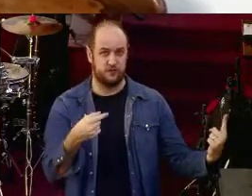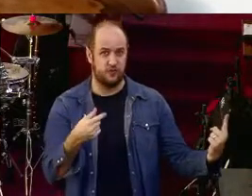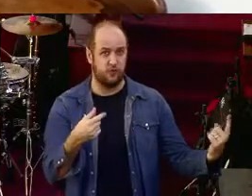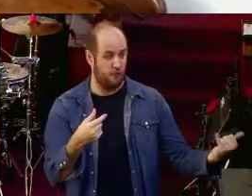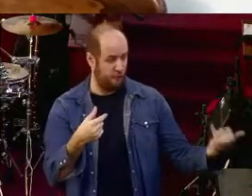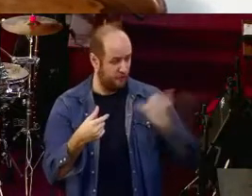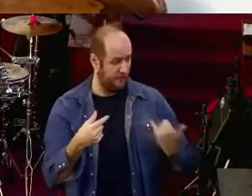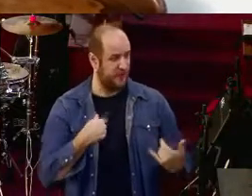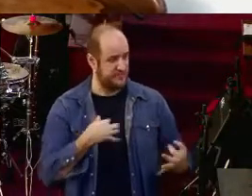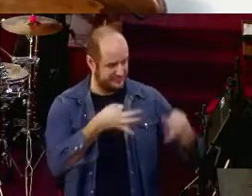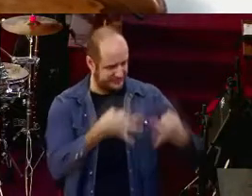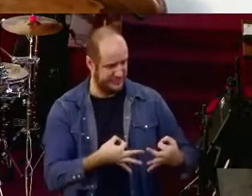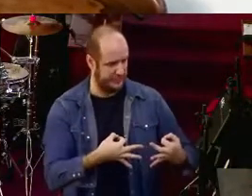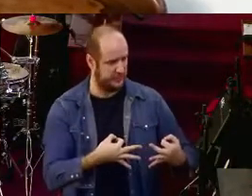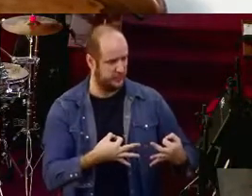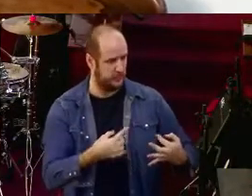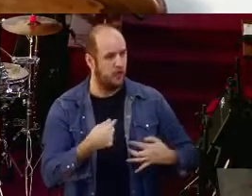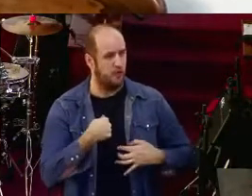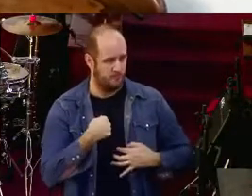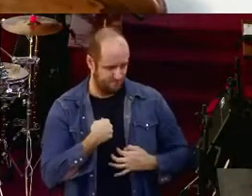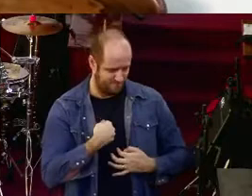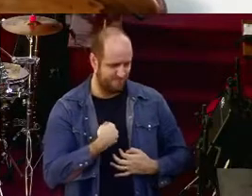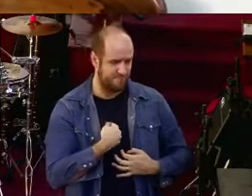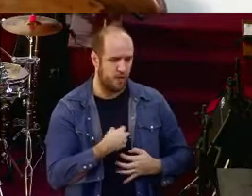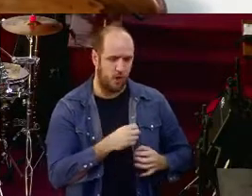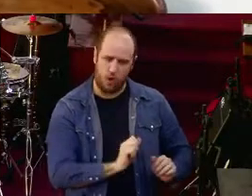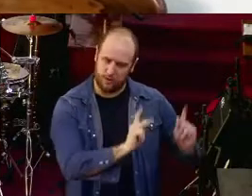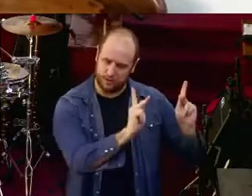é certo, tudo bem.